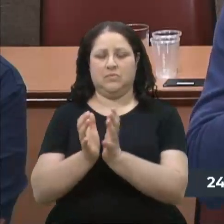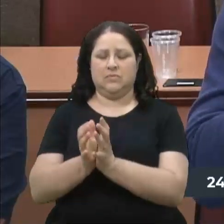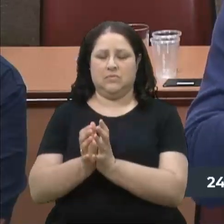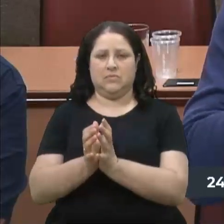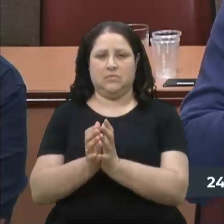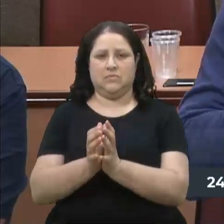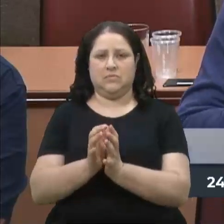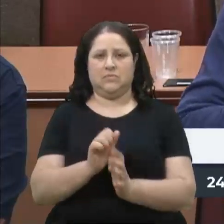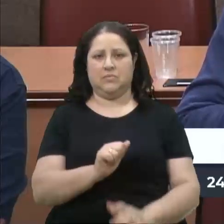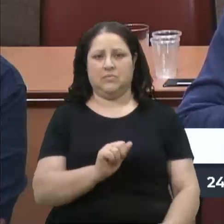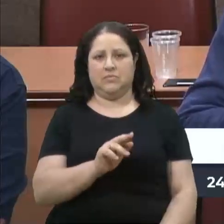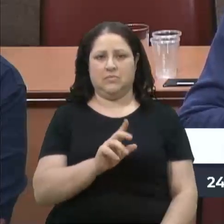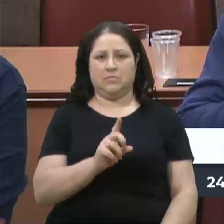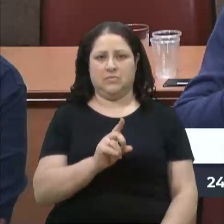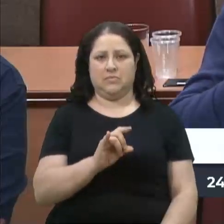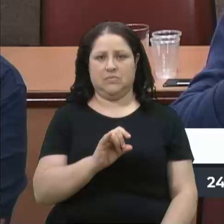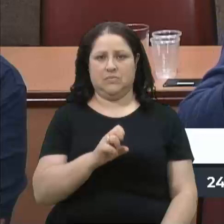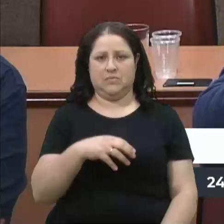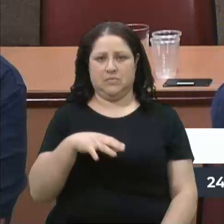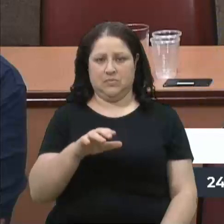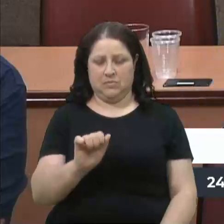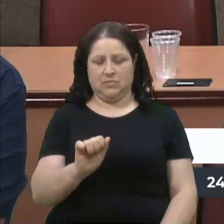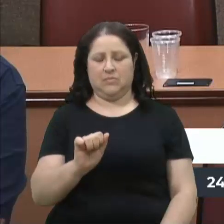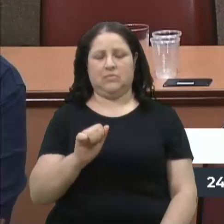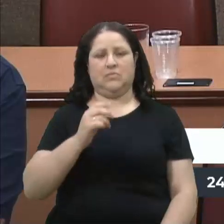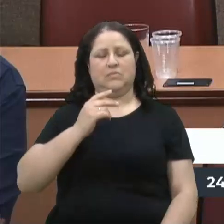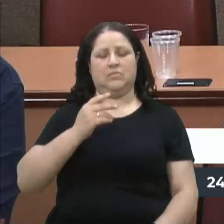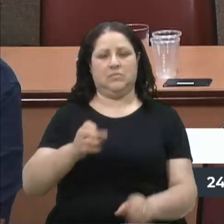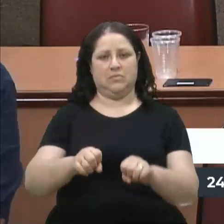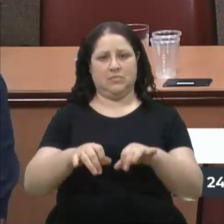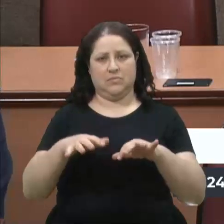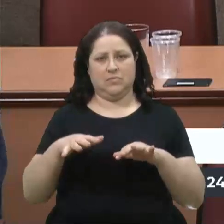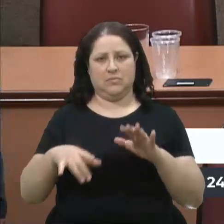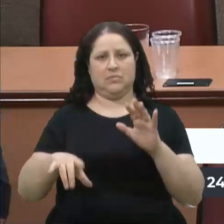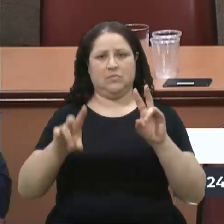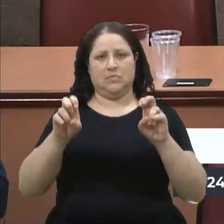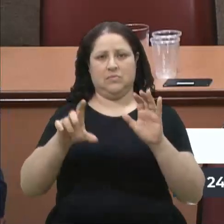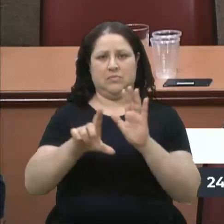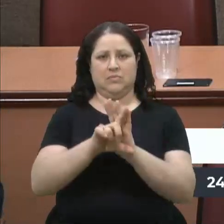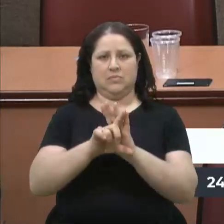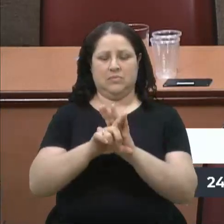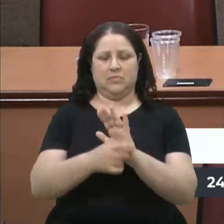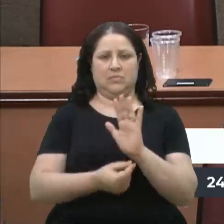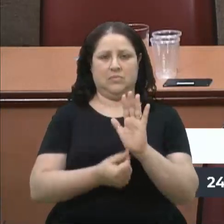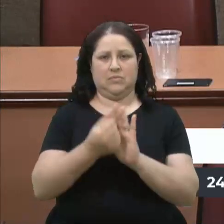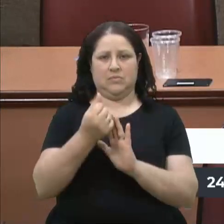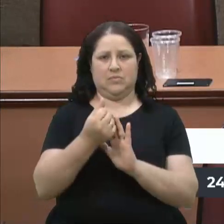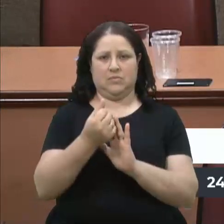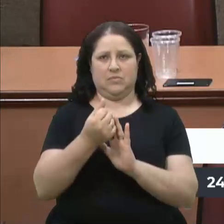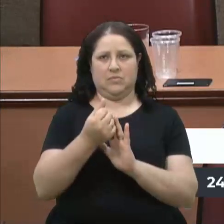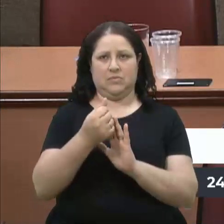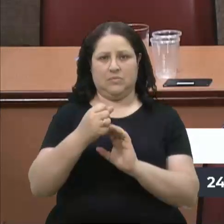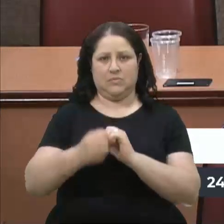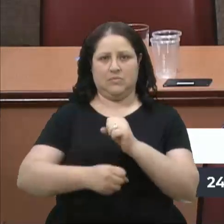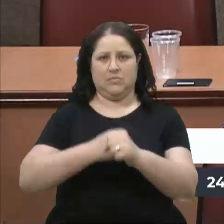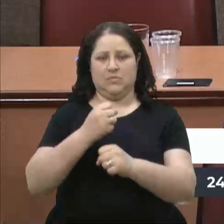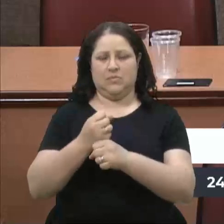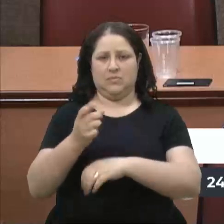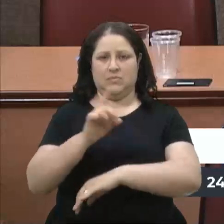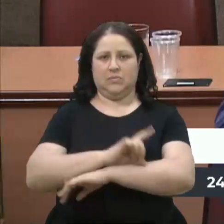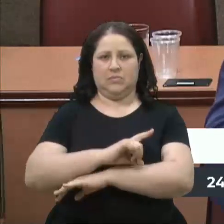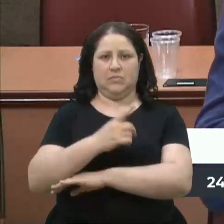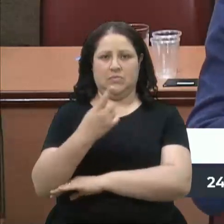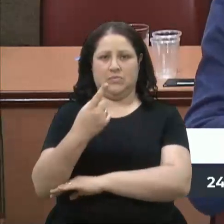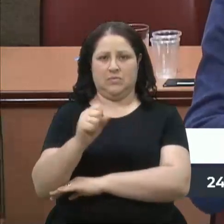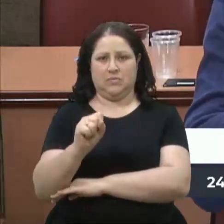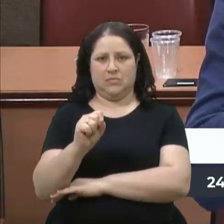pública sobre a lei orçamentária anual que se realiza se realizará no dia 18 às